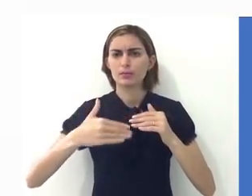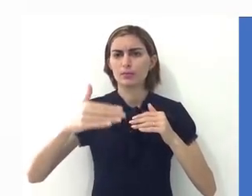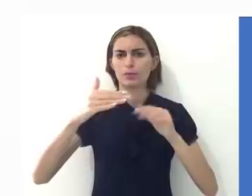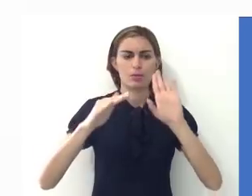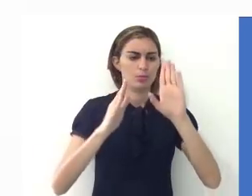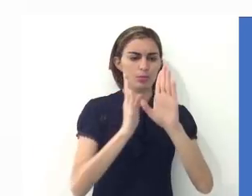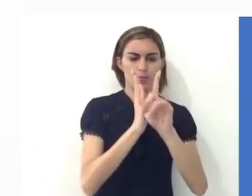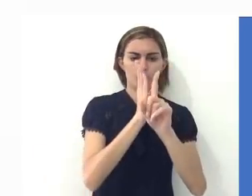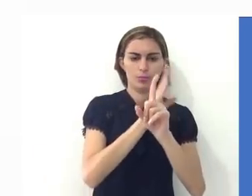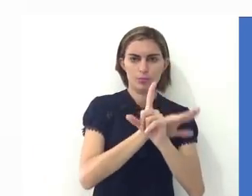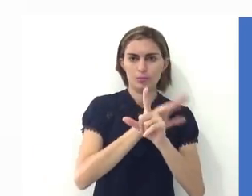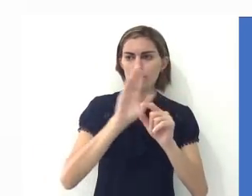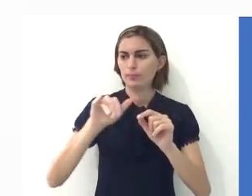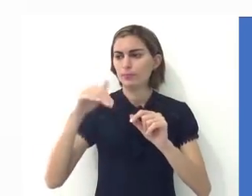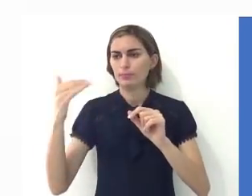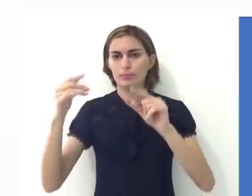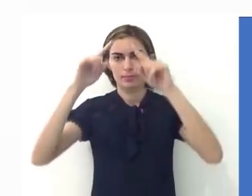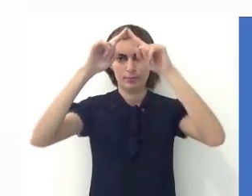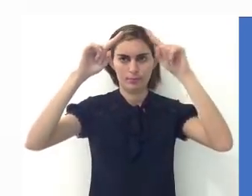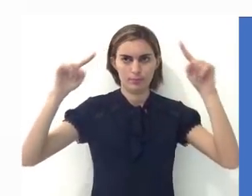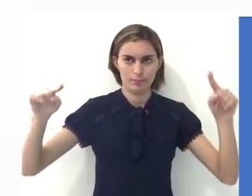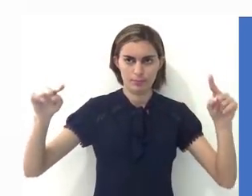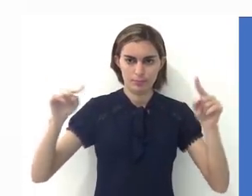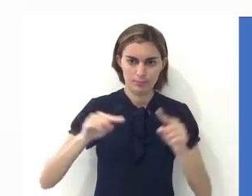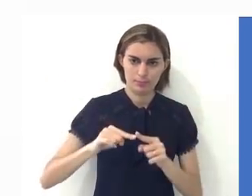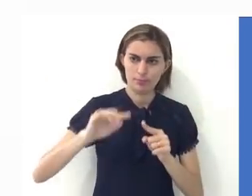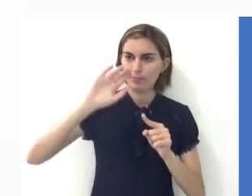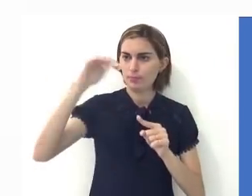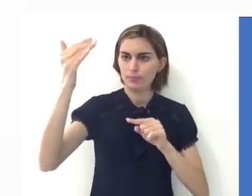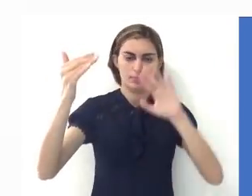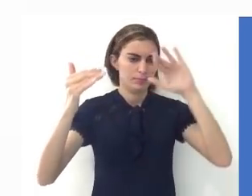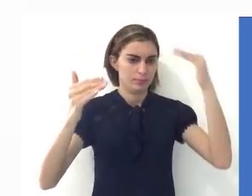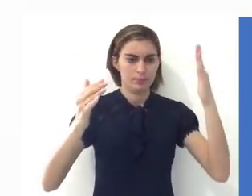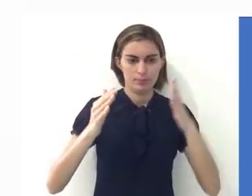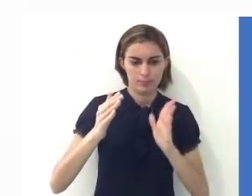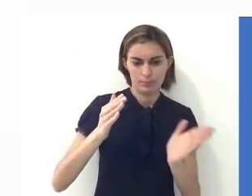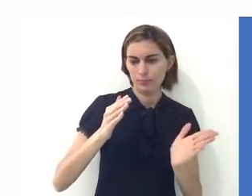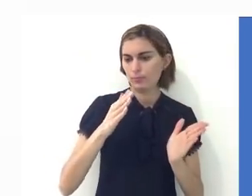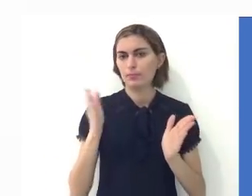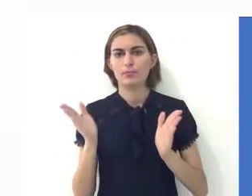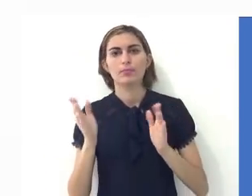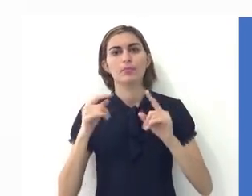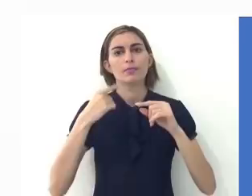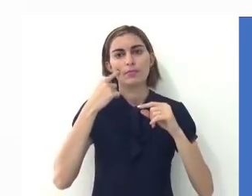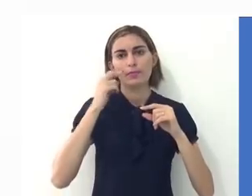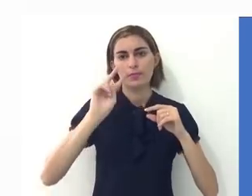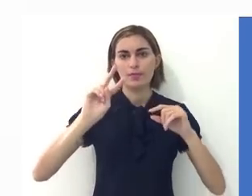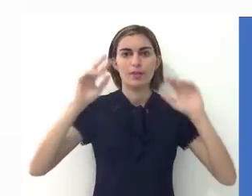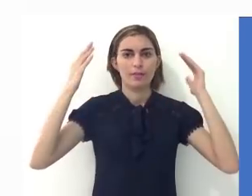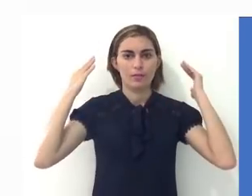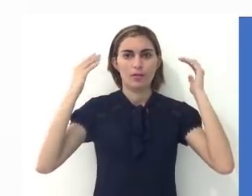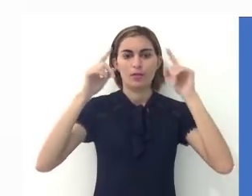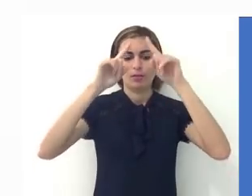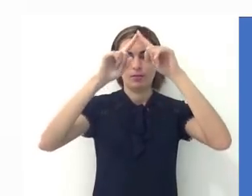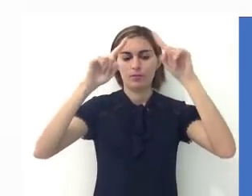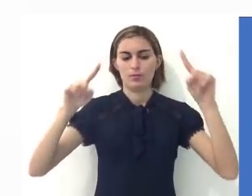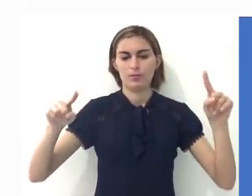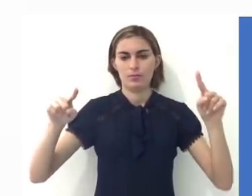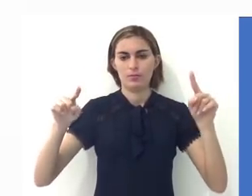Do lado, lado dessa congruência de triângulo aí, ó. Porque a gente observa que o